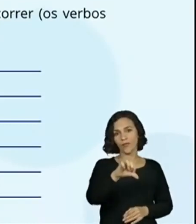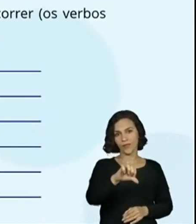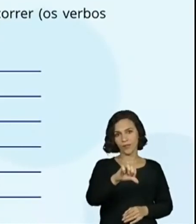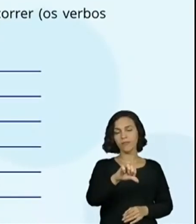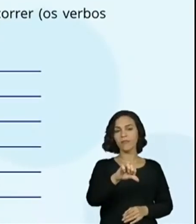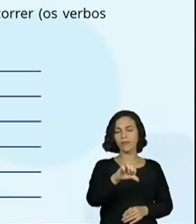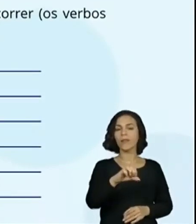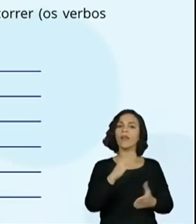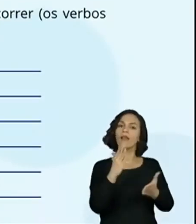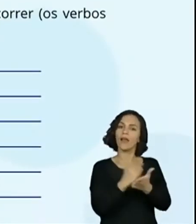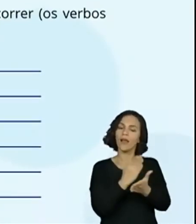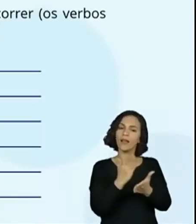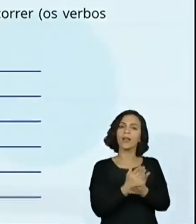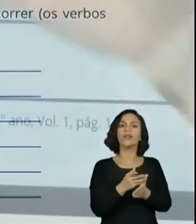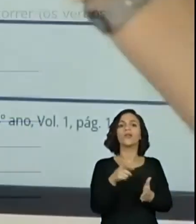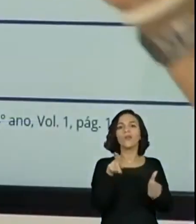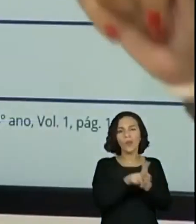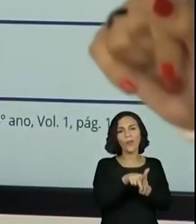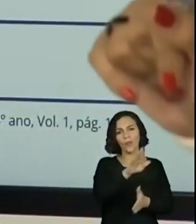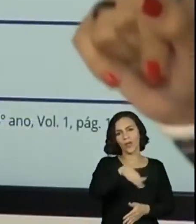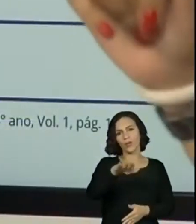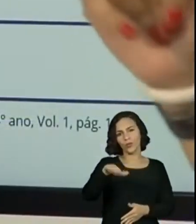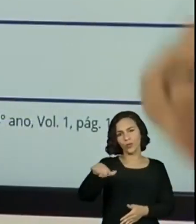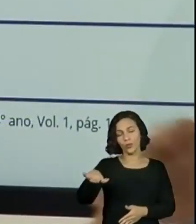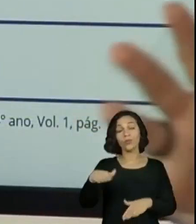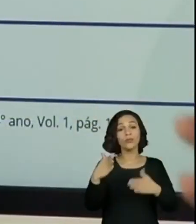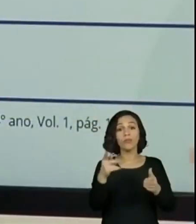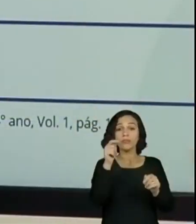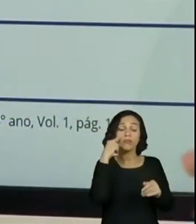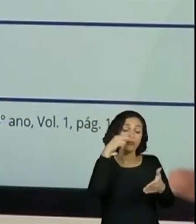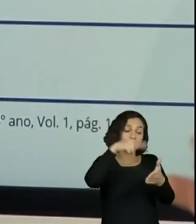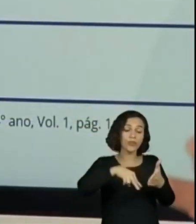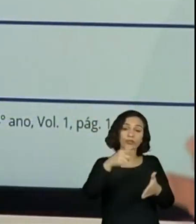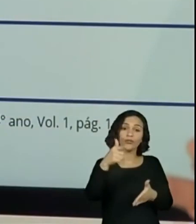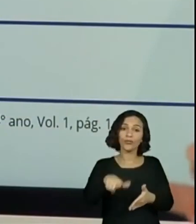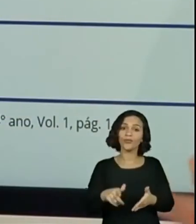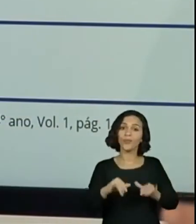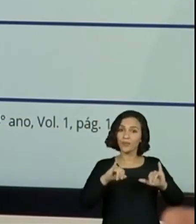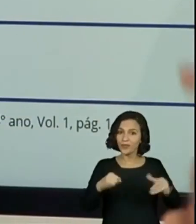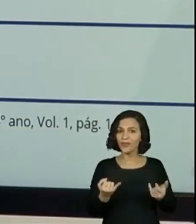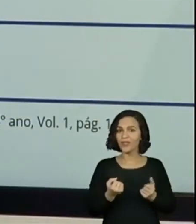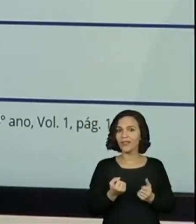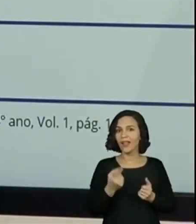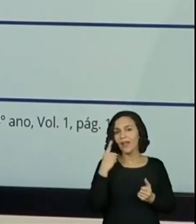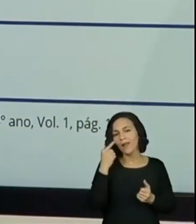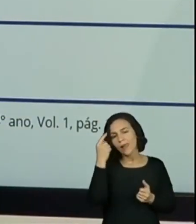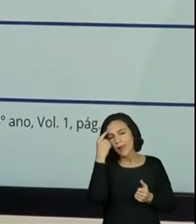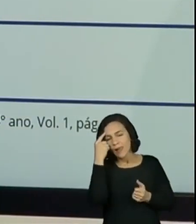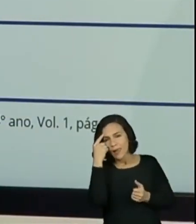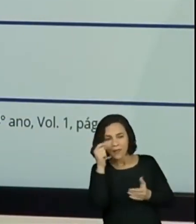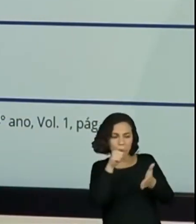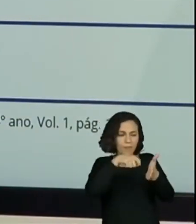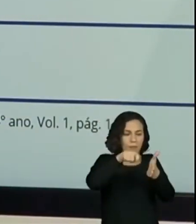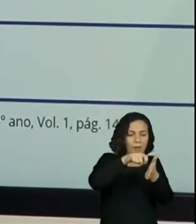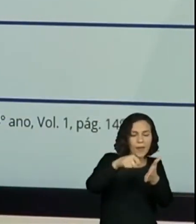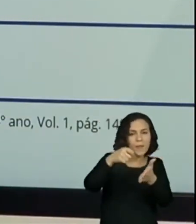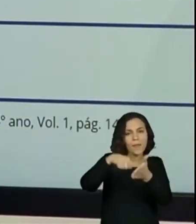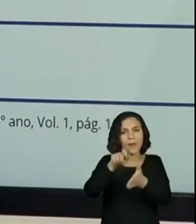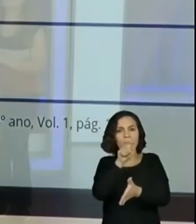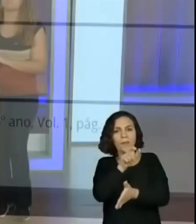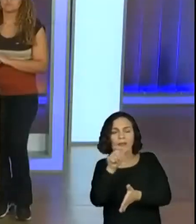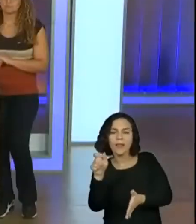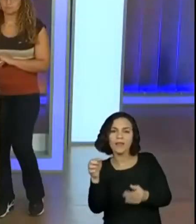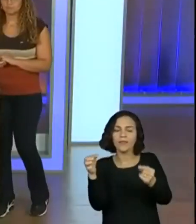149, caderno do aluno. Volume 1. Então, eles podem até fazer a releitura e, sim, já irem circulando as palavras.